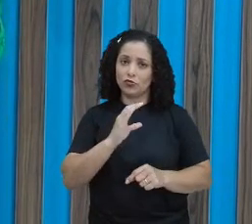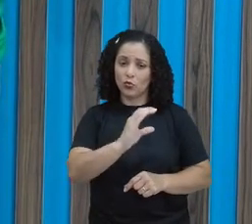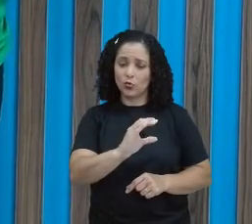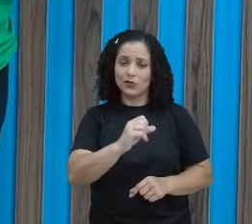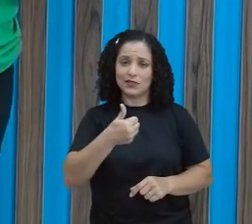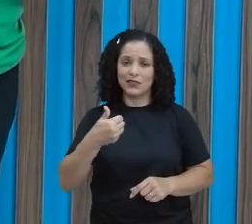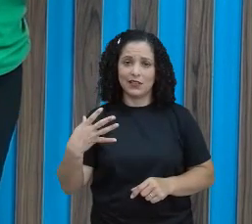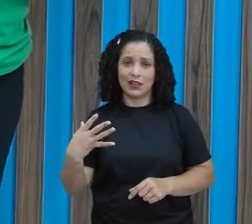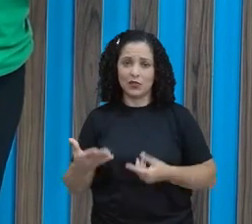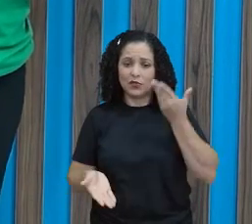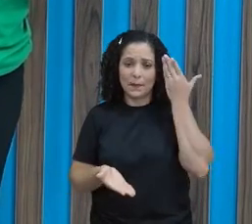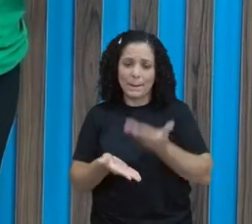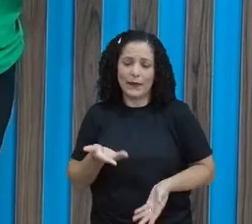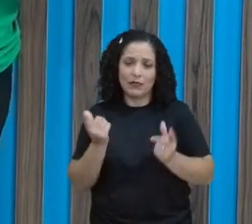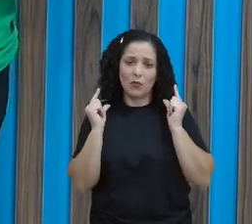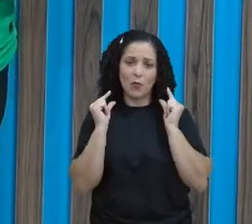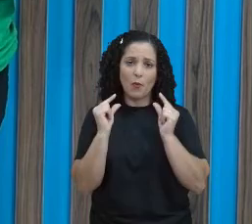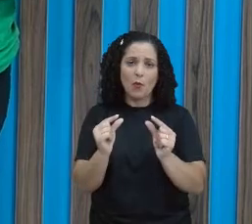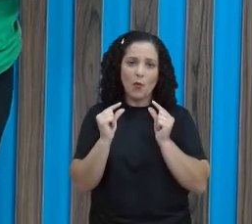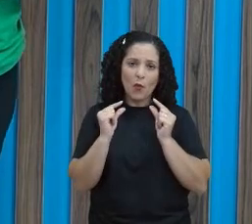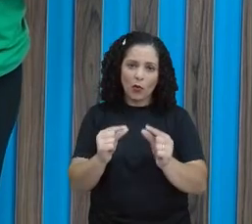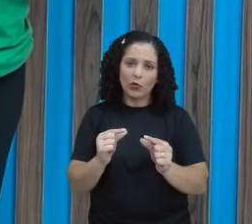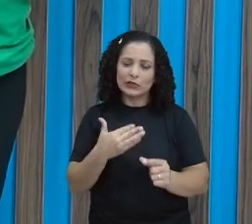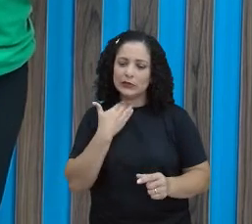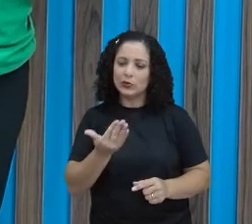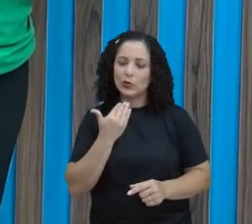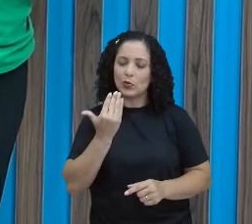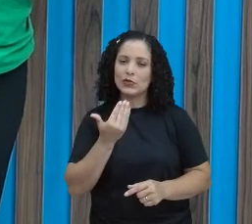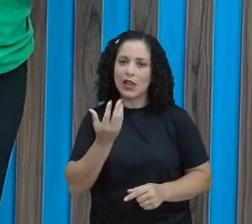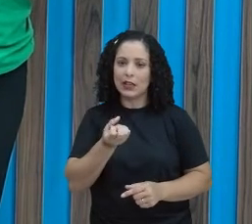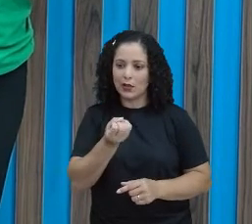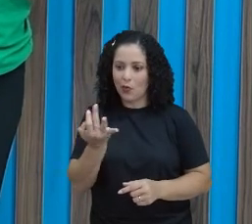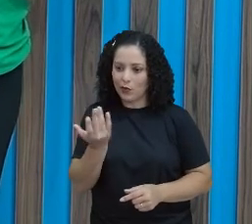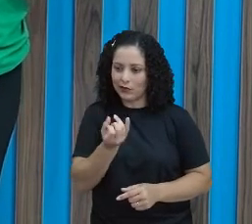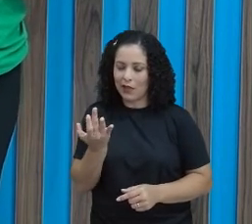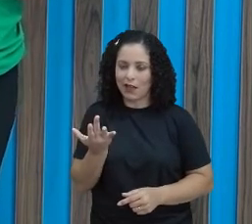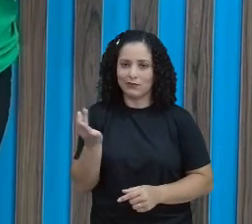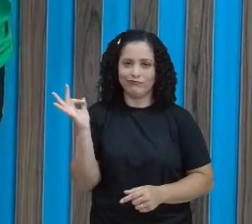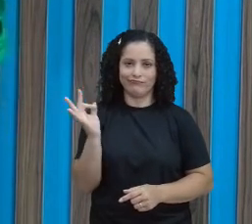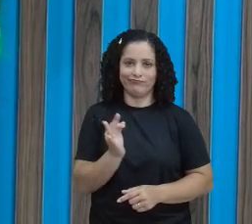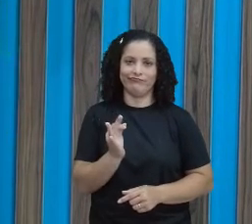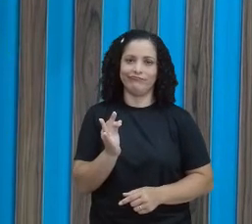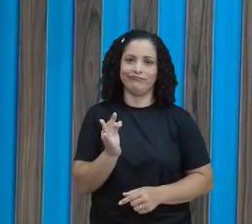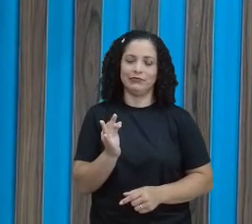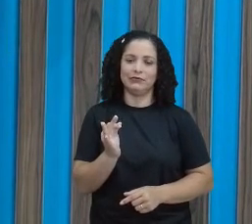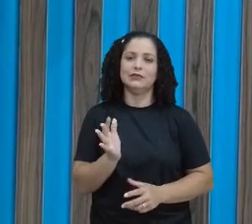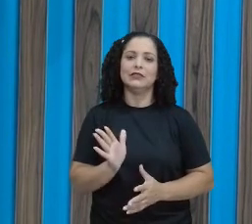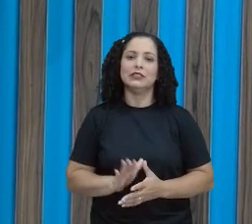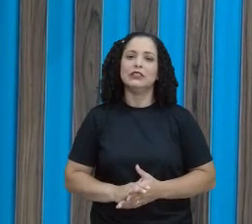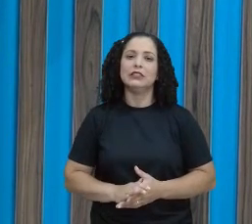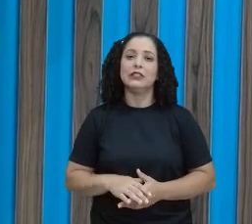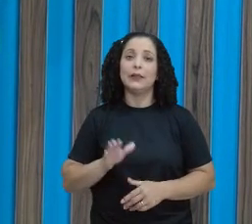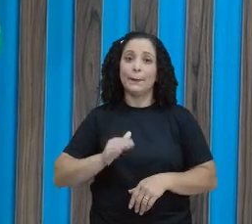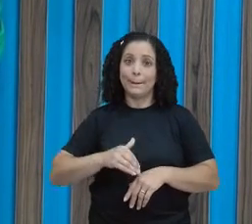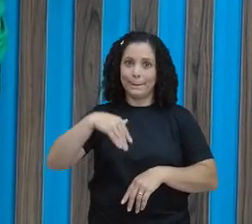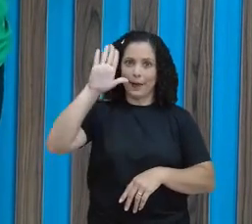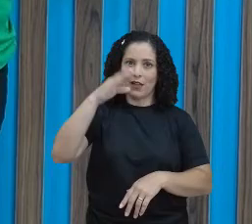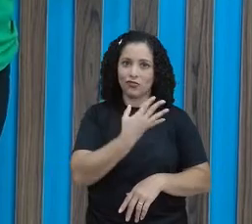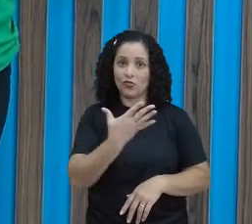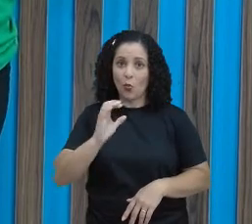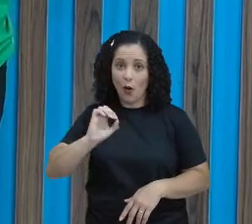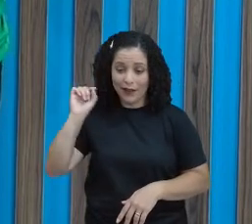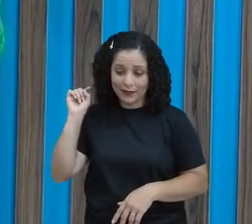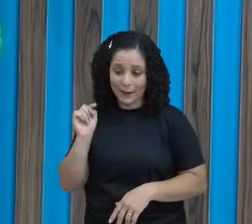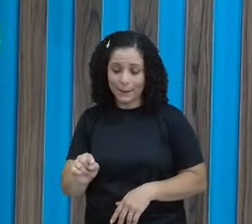tão pouquinho que não consegue ser medido isso ainda, tá? E se tiver mais de 40 mil anos, já